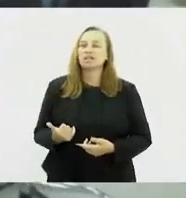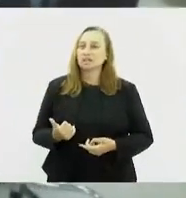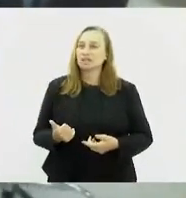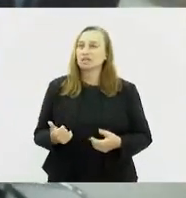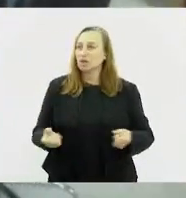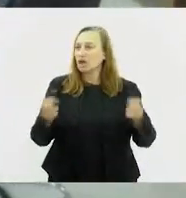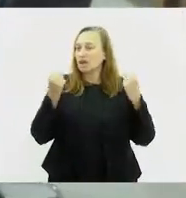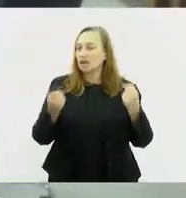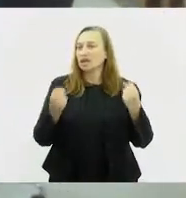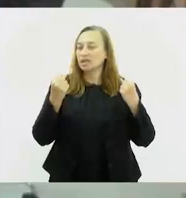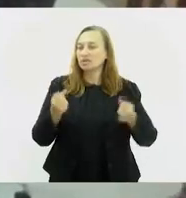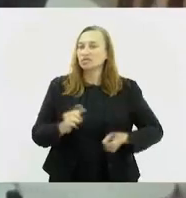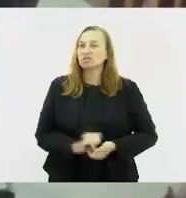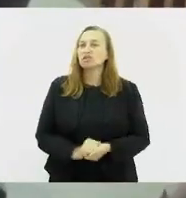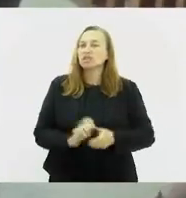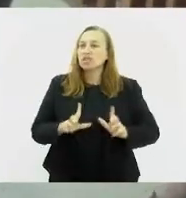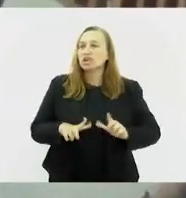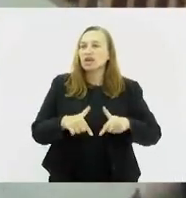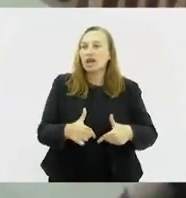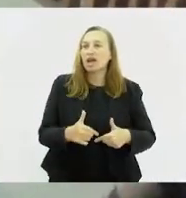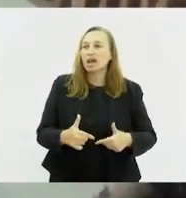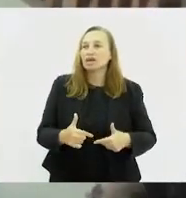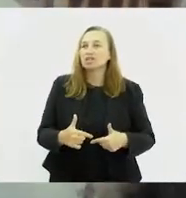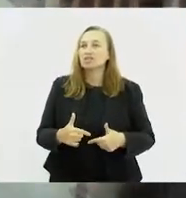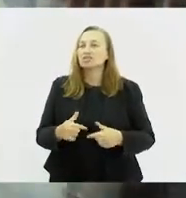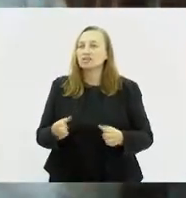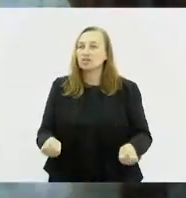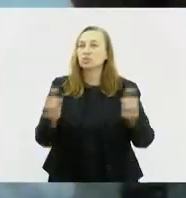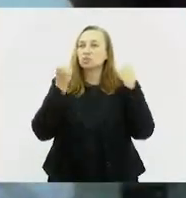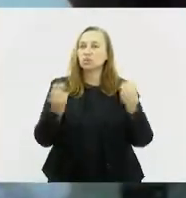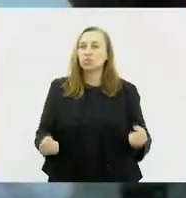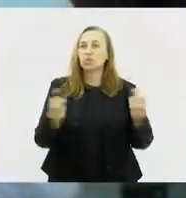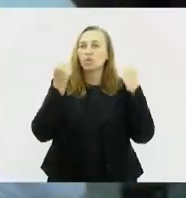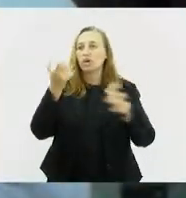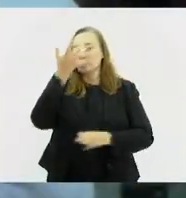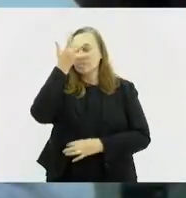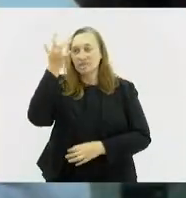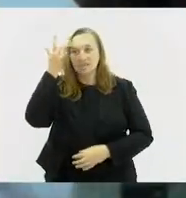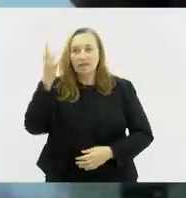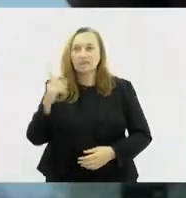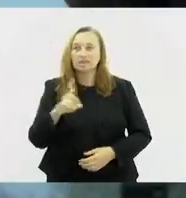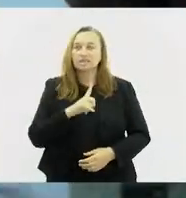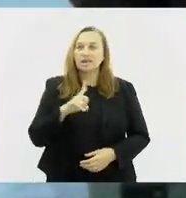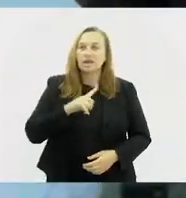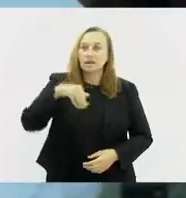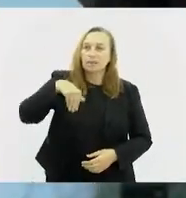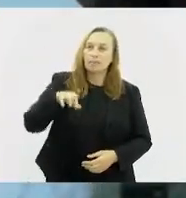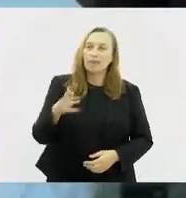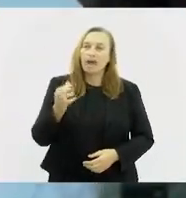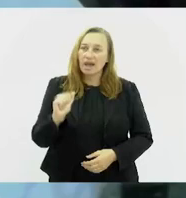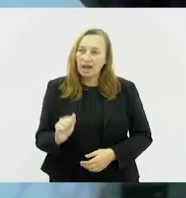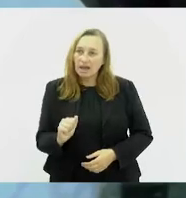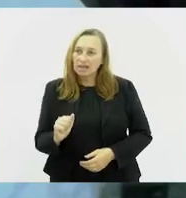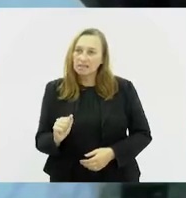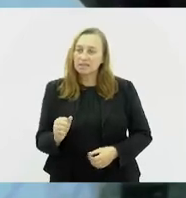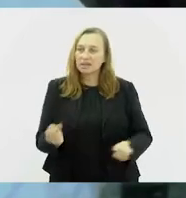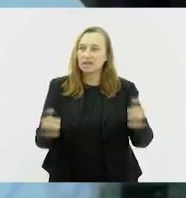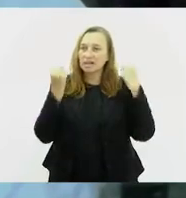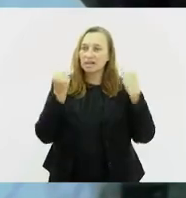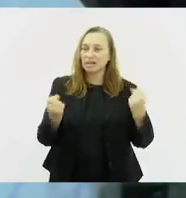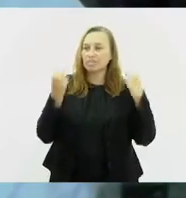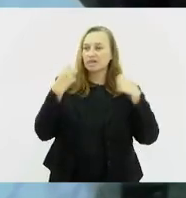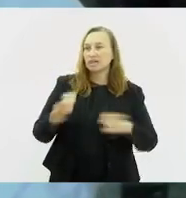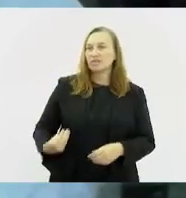dinâmica, que faz atividade física, mental. A gente tem a Márcia com Gama na Academia da Vida.